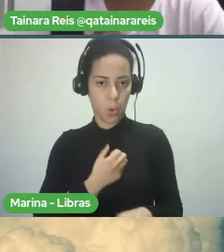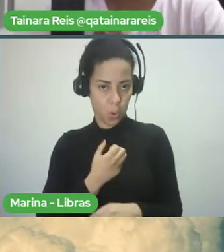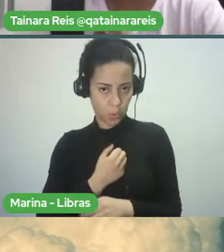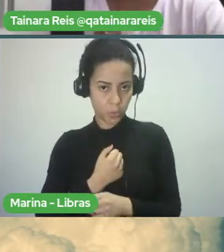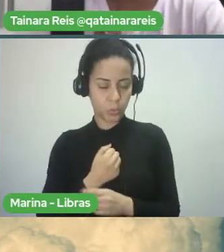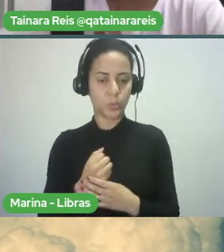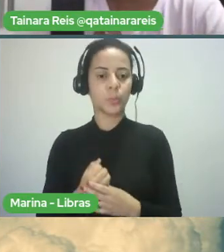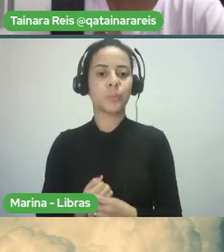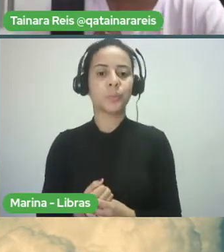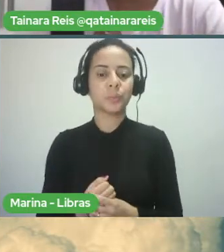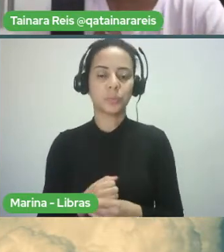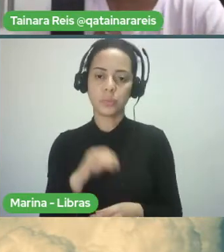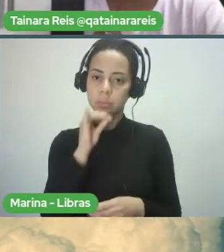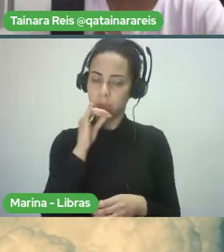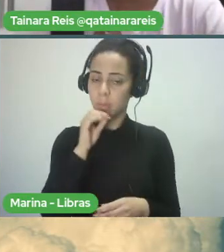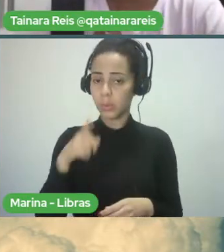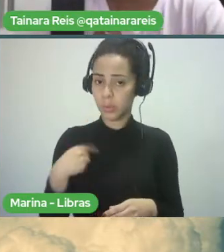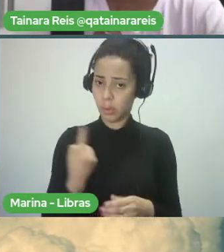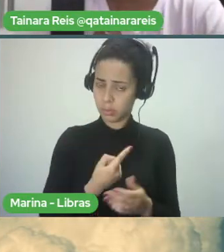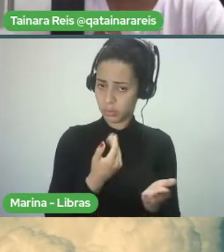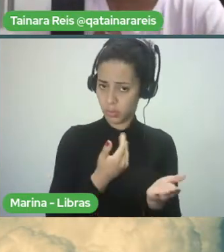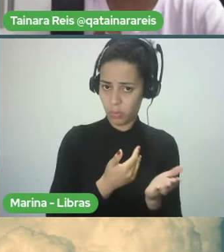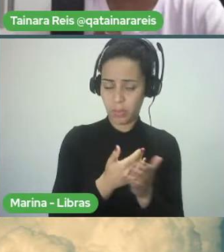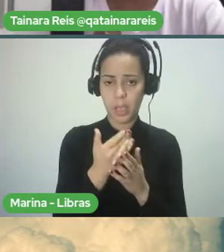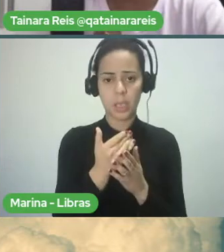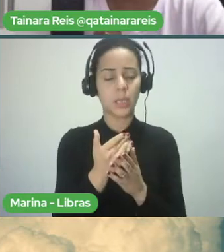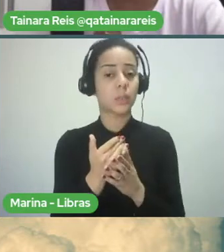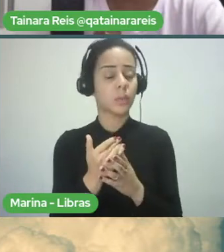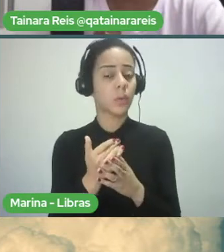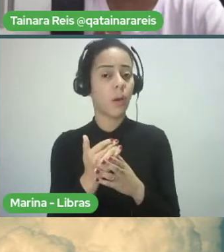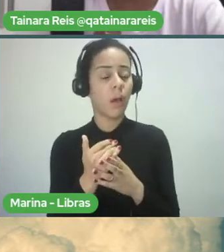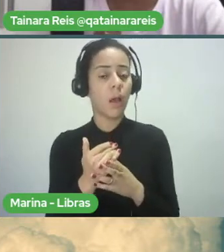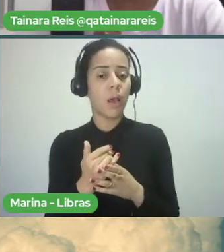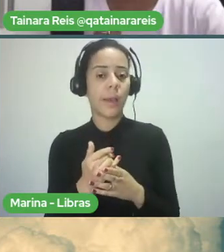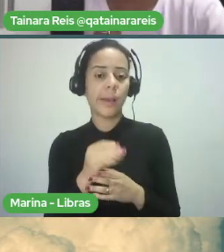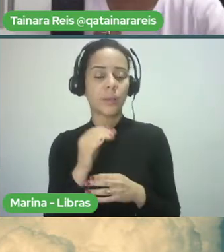desde o início do desenvolvimento, se nós utilizarmos